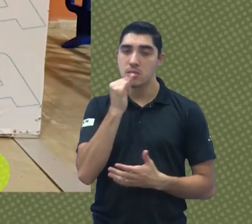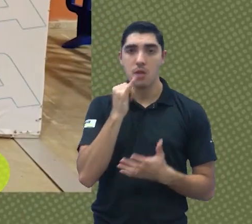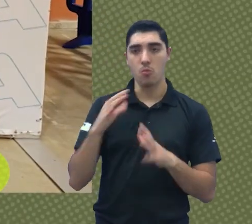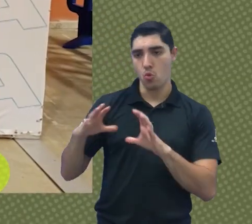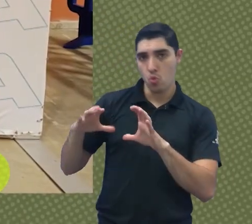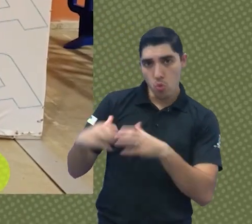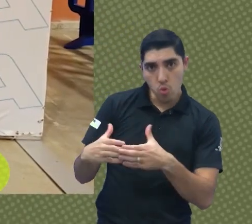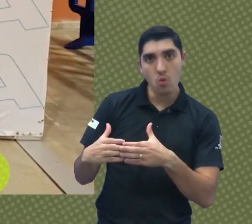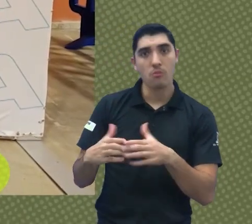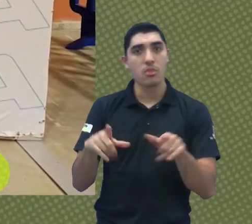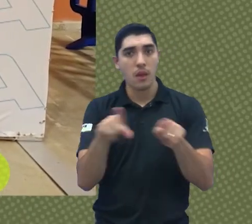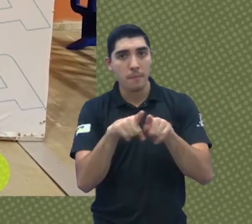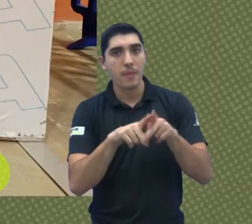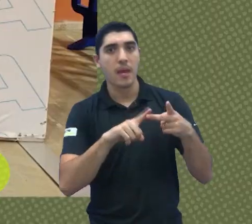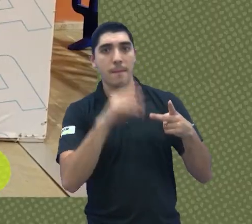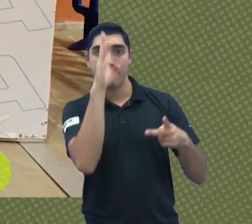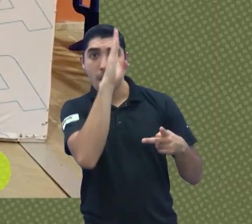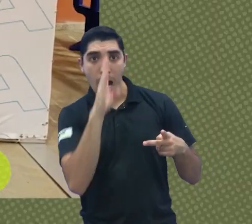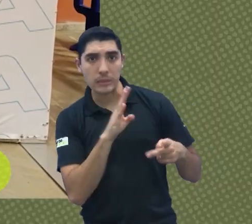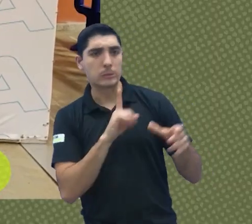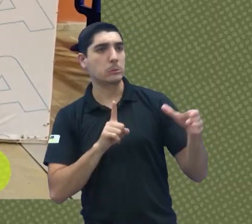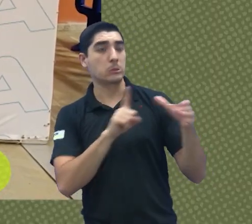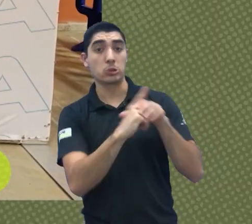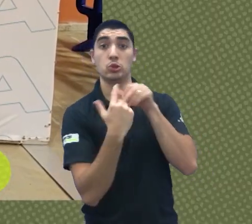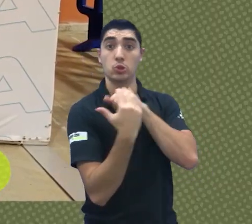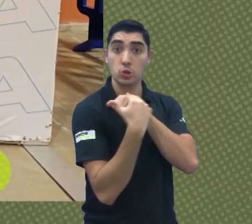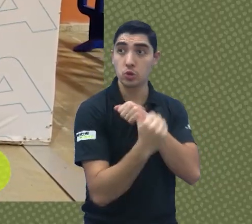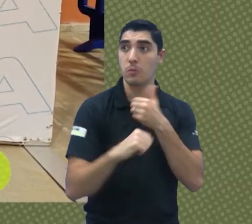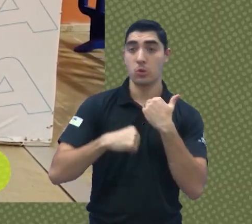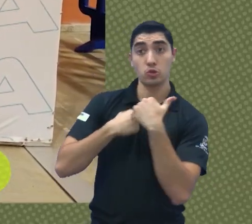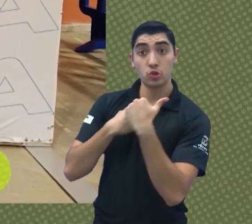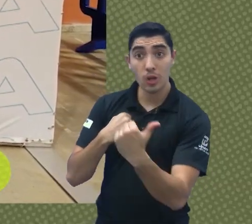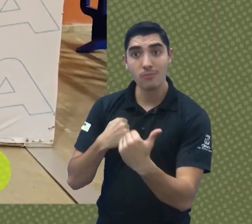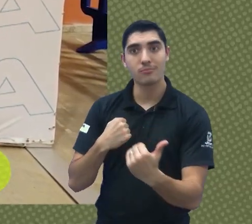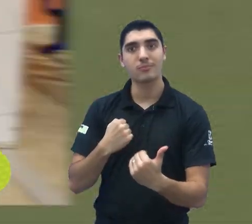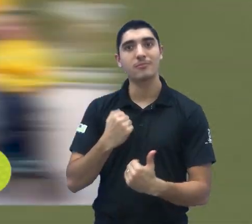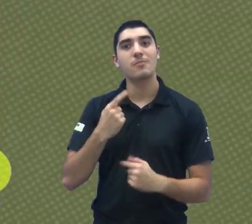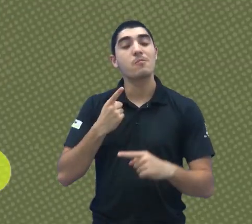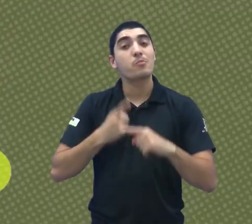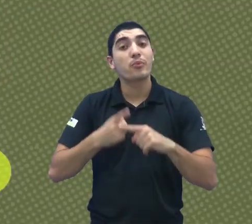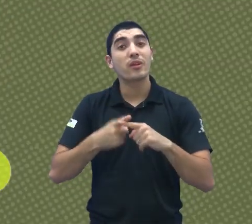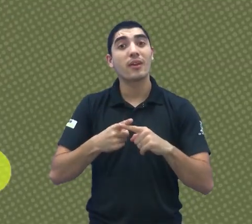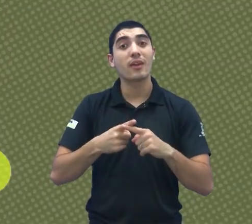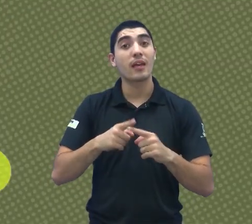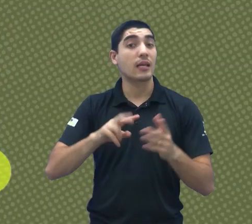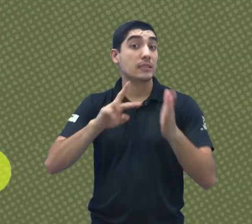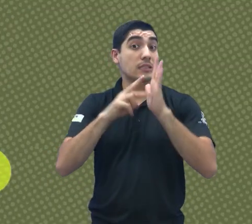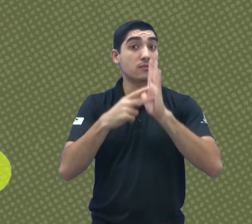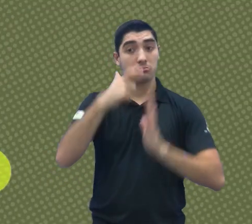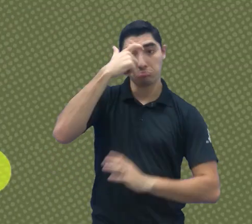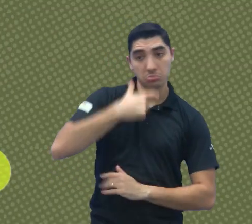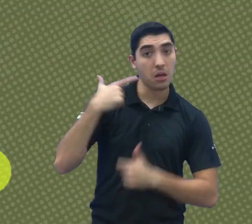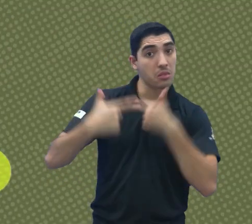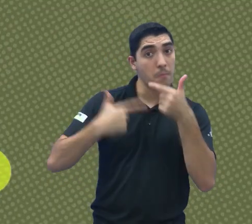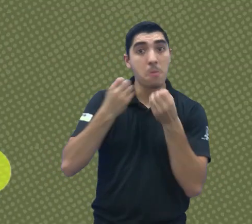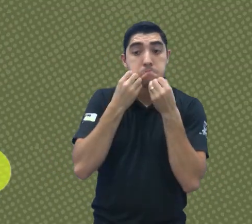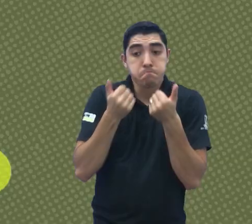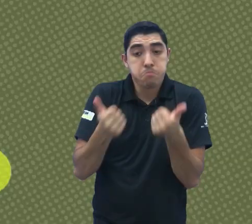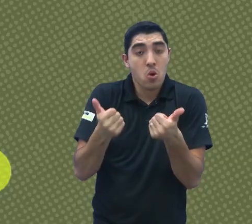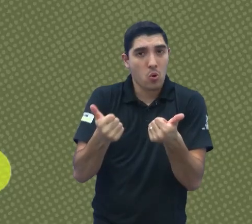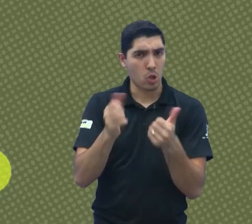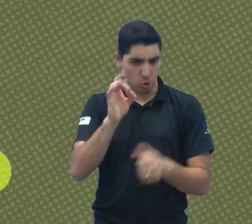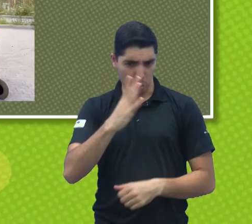seleção, convocações, isso vai reforçando, né, o nosso trabalho, né? Então, não pensando exclusivamente em mim, né?